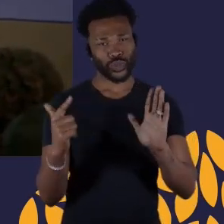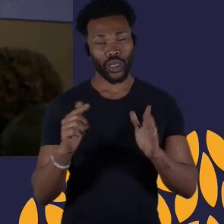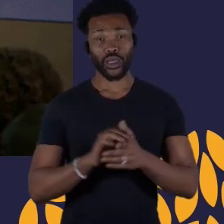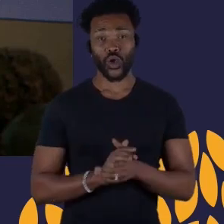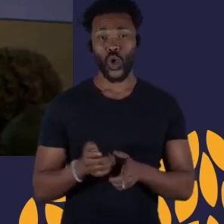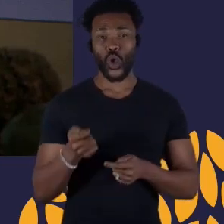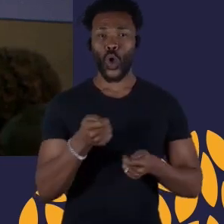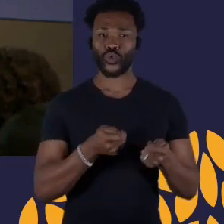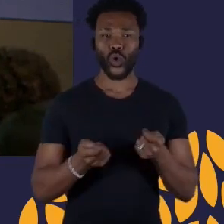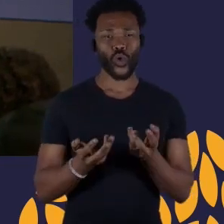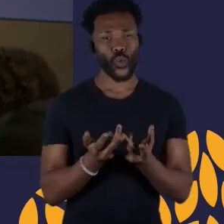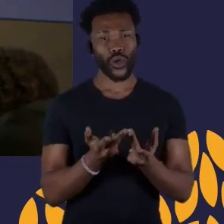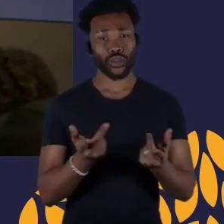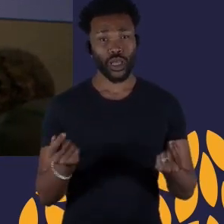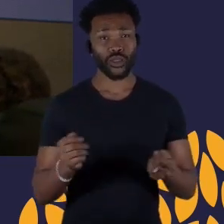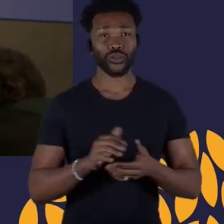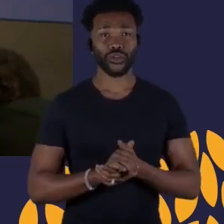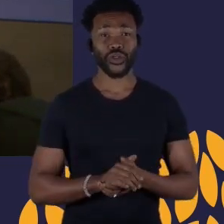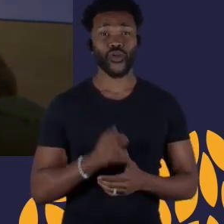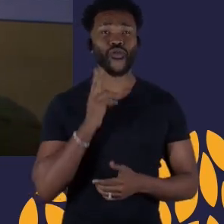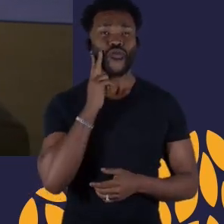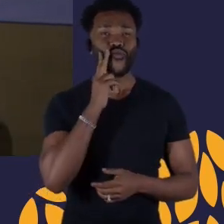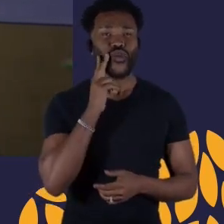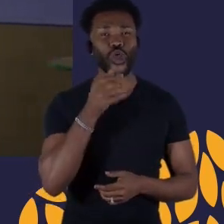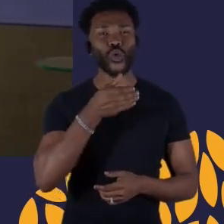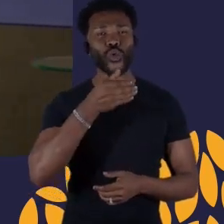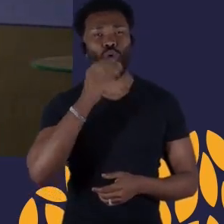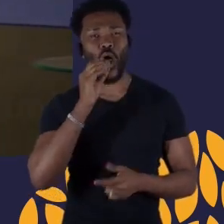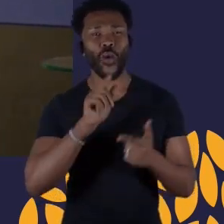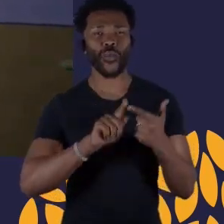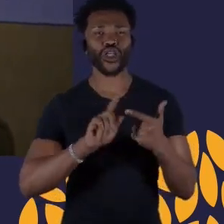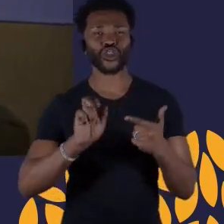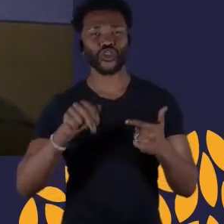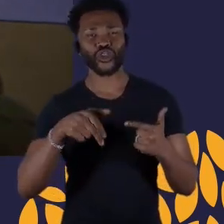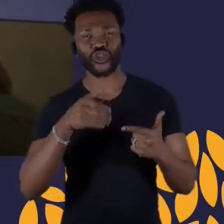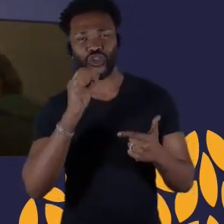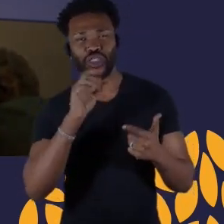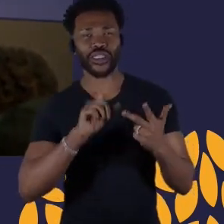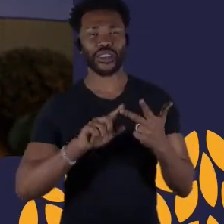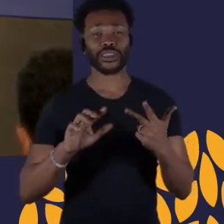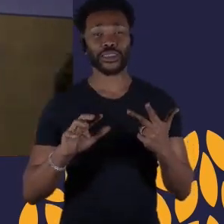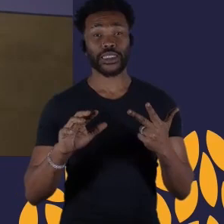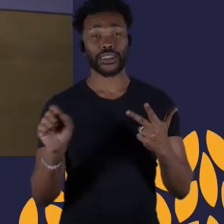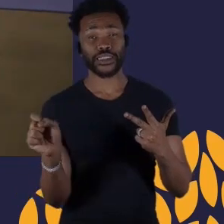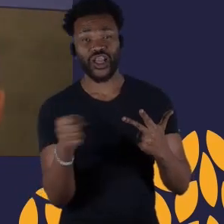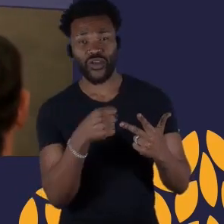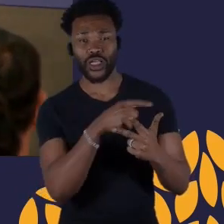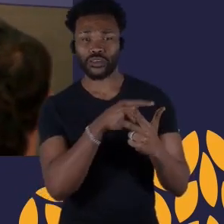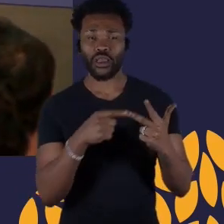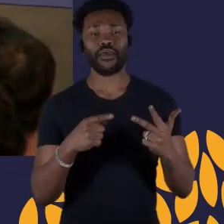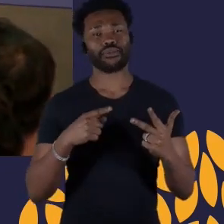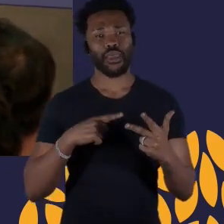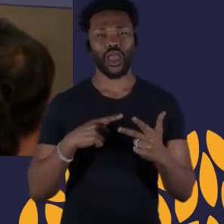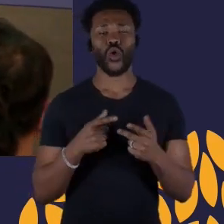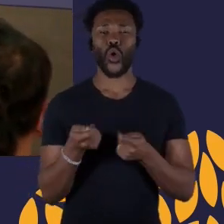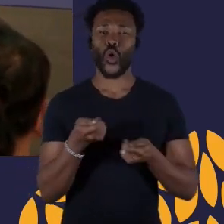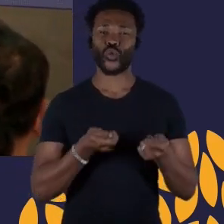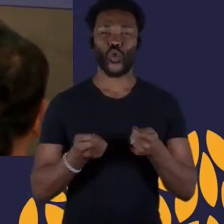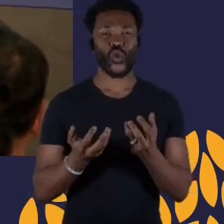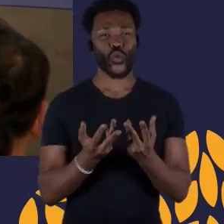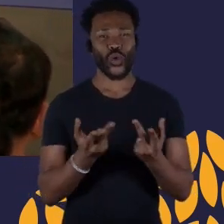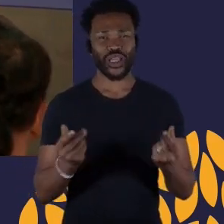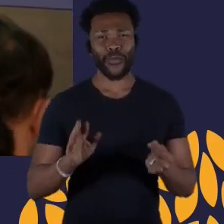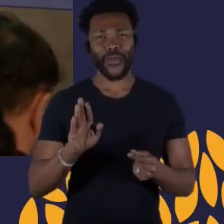qualidade. Não tem, você toma vinho, gin, cerveja, qualquer coisa, tudo tem controle de qualidade,